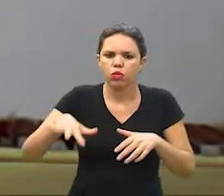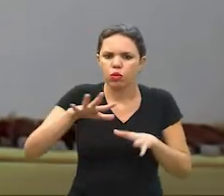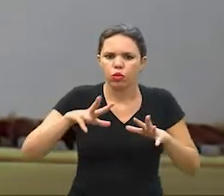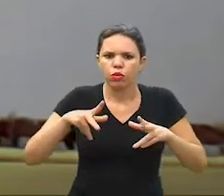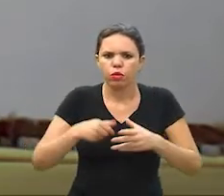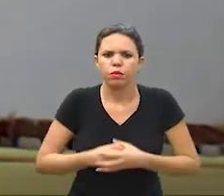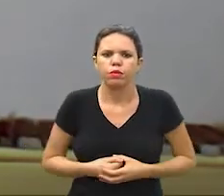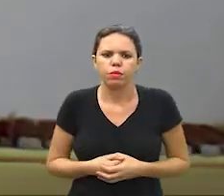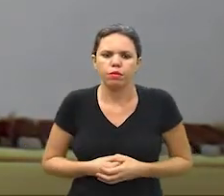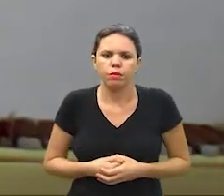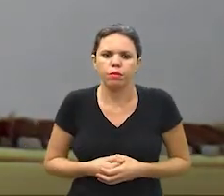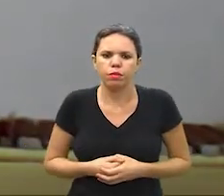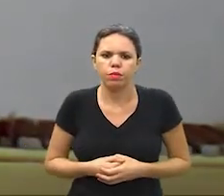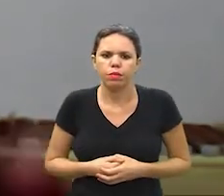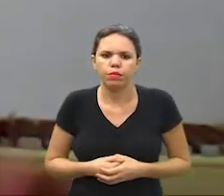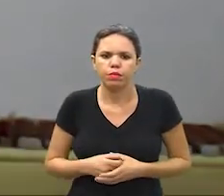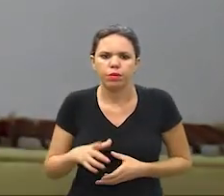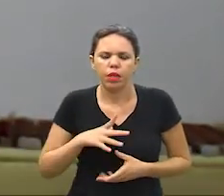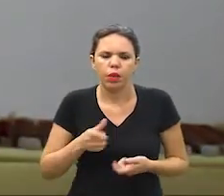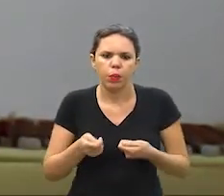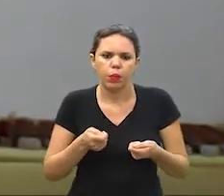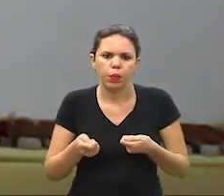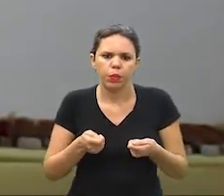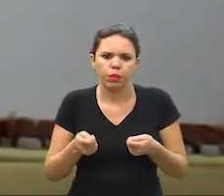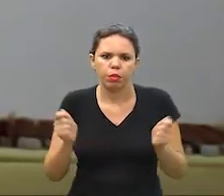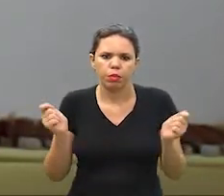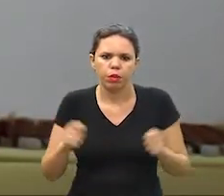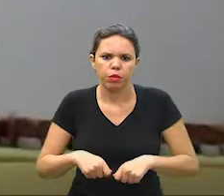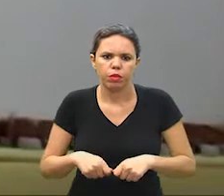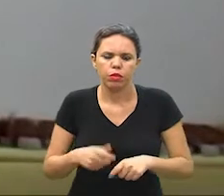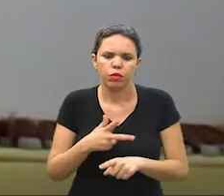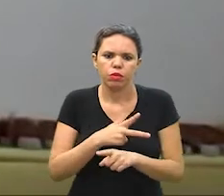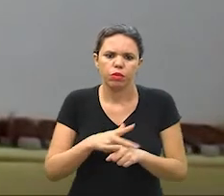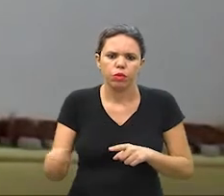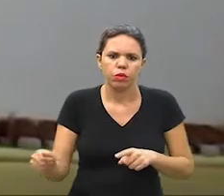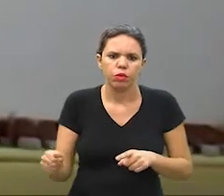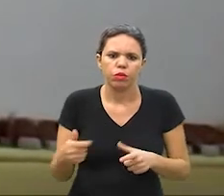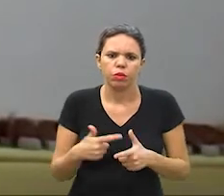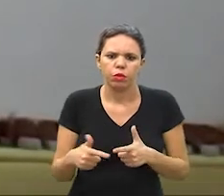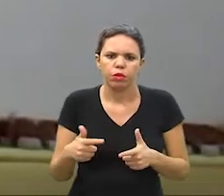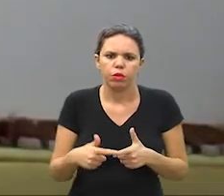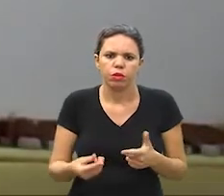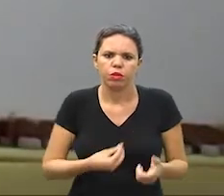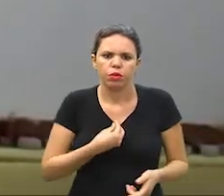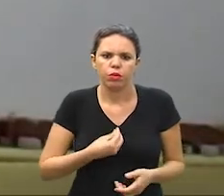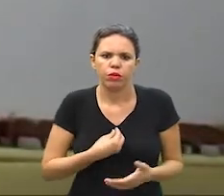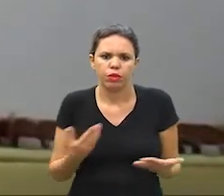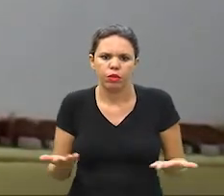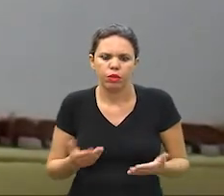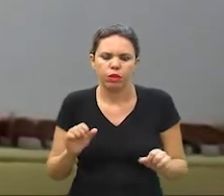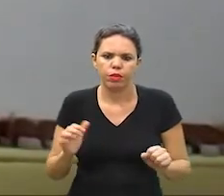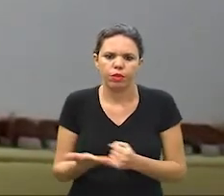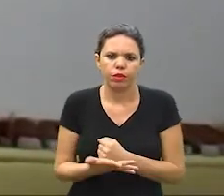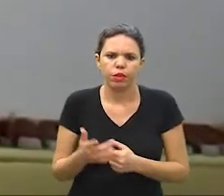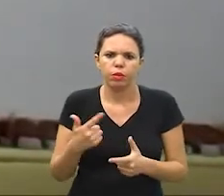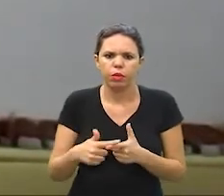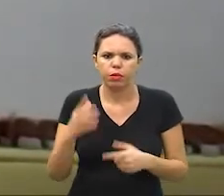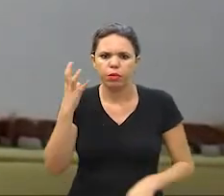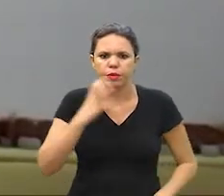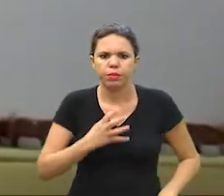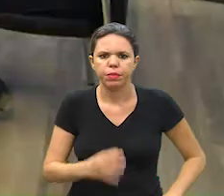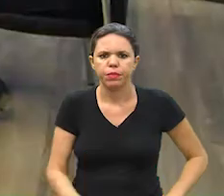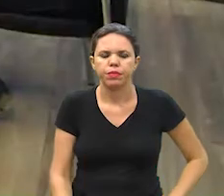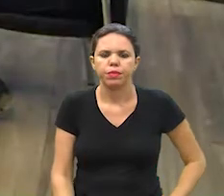todo, buscar um ponto de equilíbrio onde possa superar essa dificuldade que nós estamos vivendo da pandemia, que é um problema muito